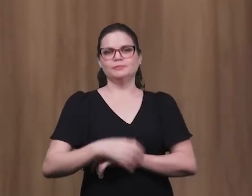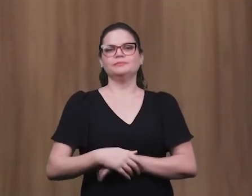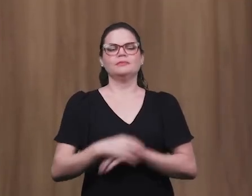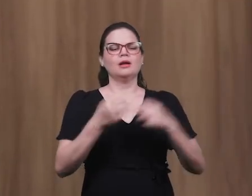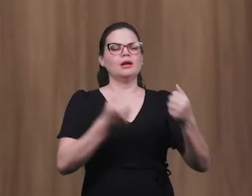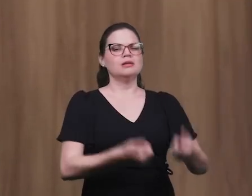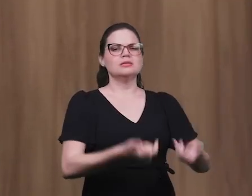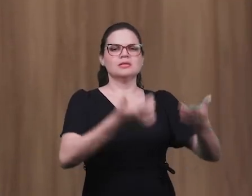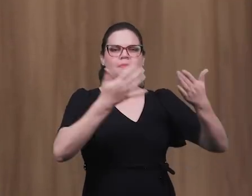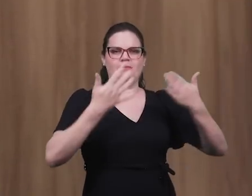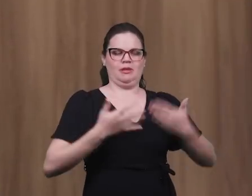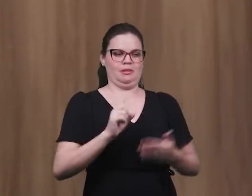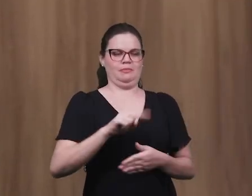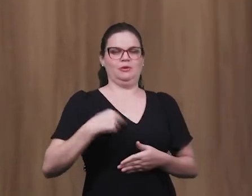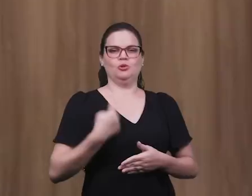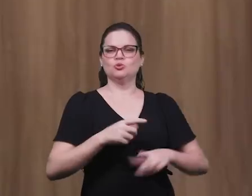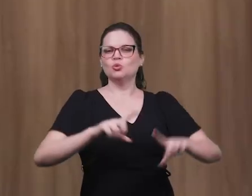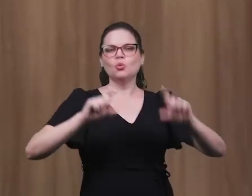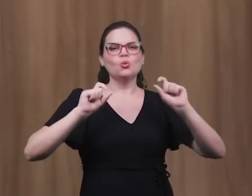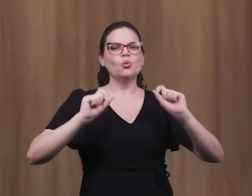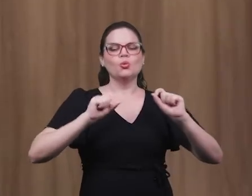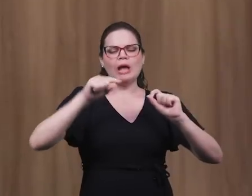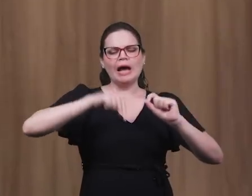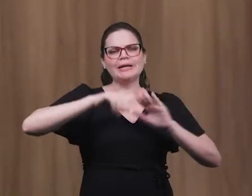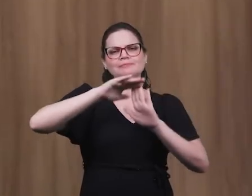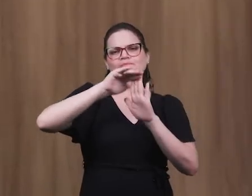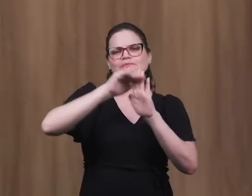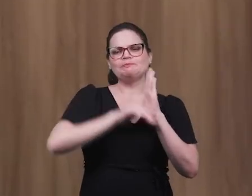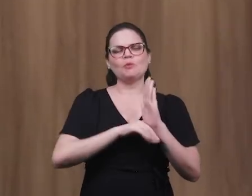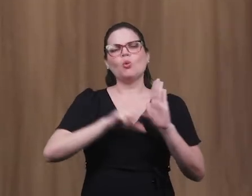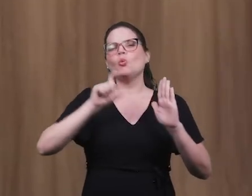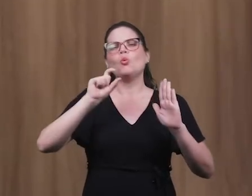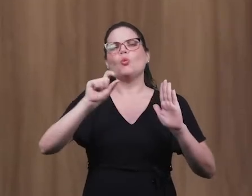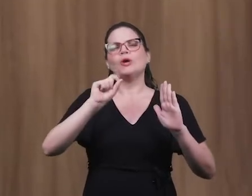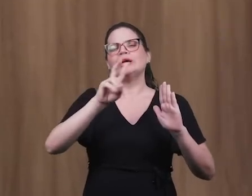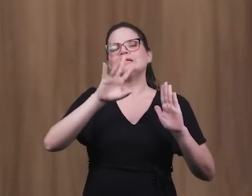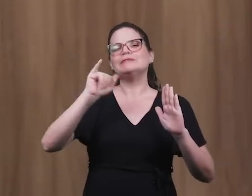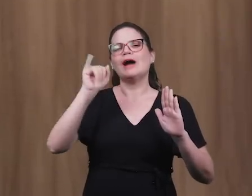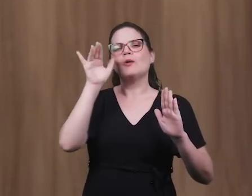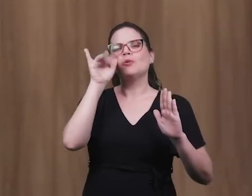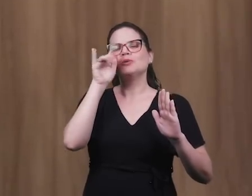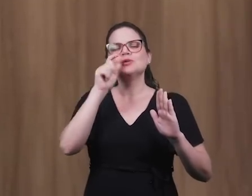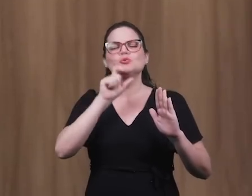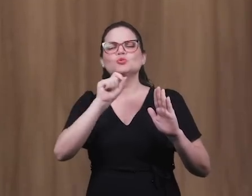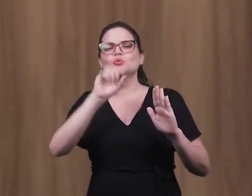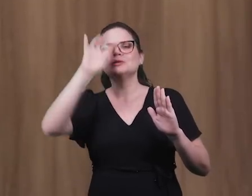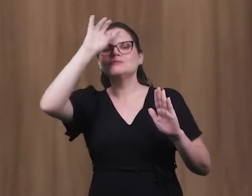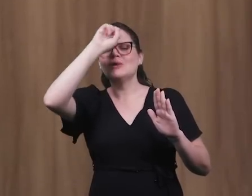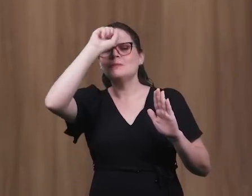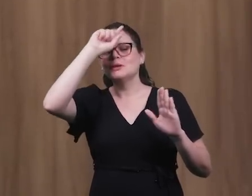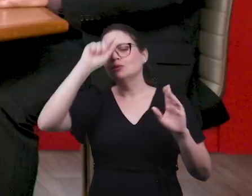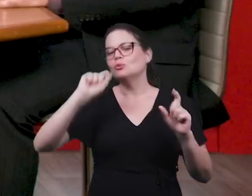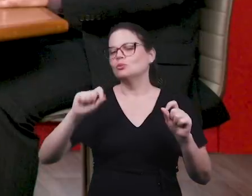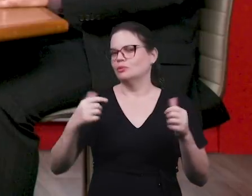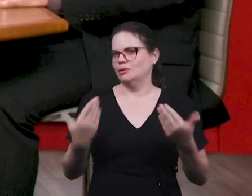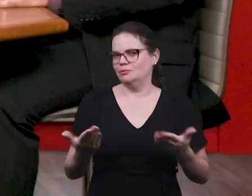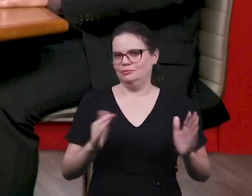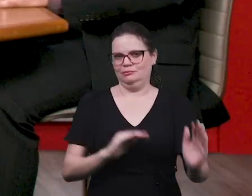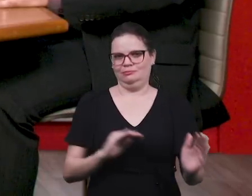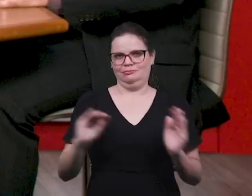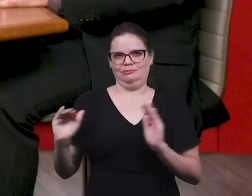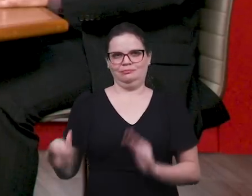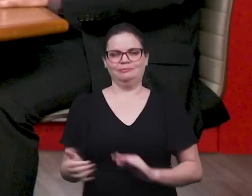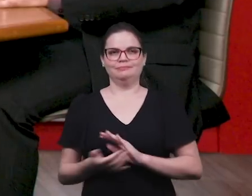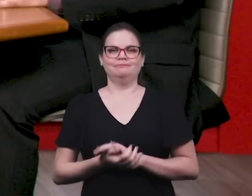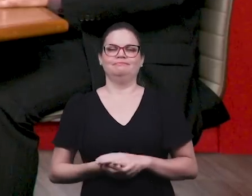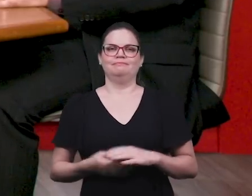a expectativa daqueles que vão nos assistir deste programa. O que eles podem esperar deste programa?